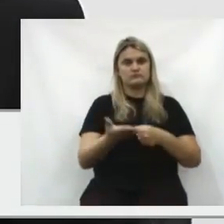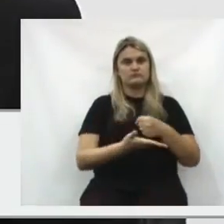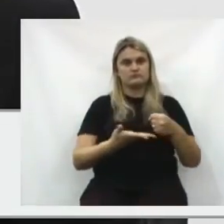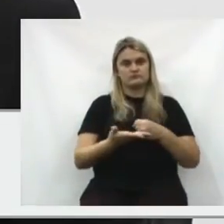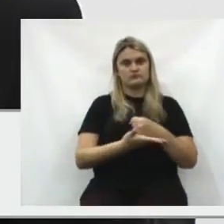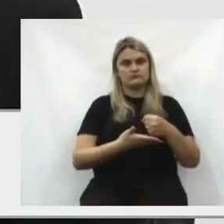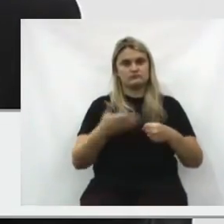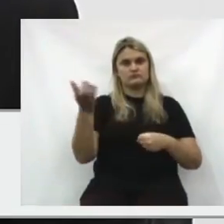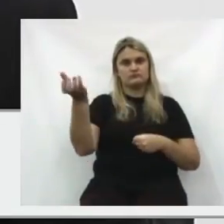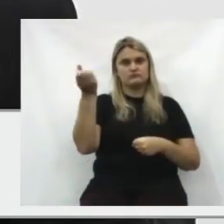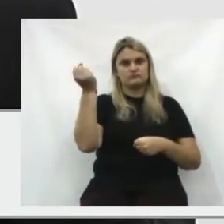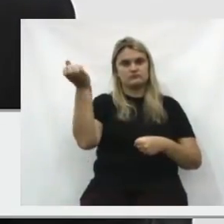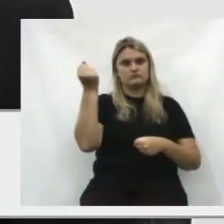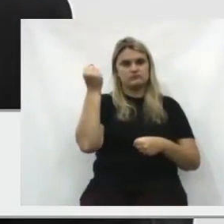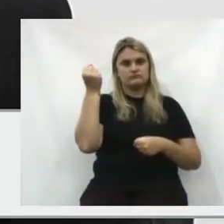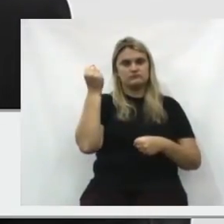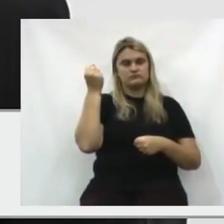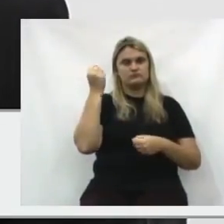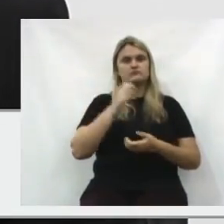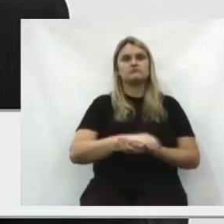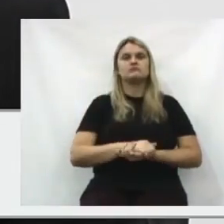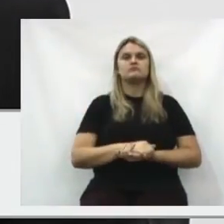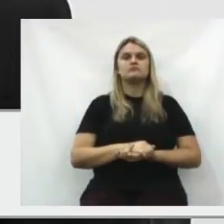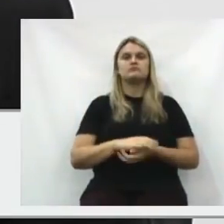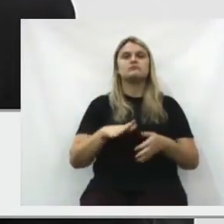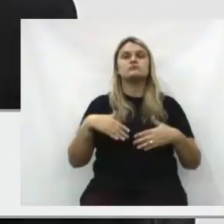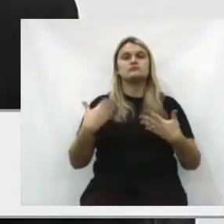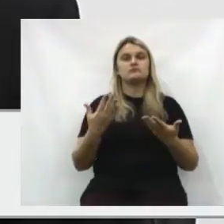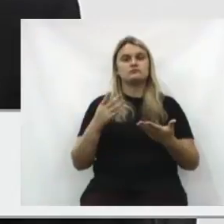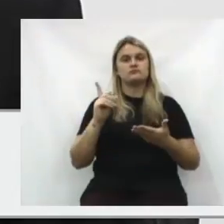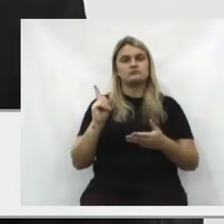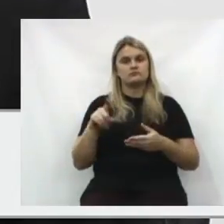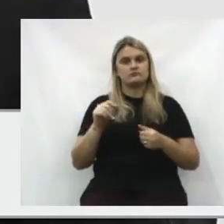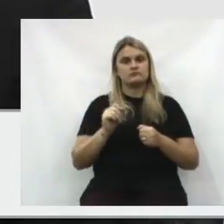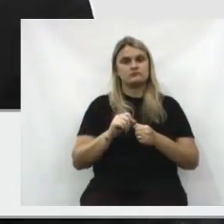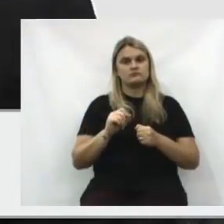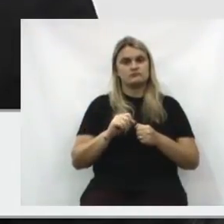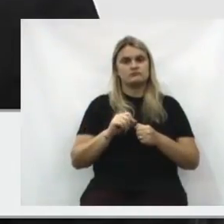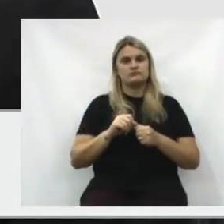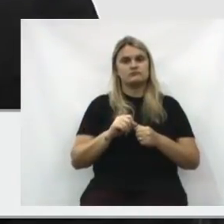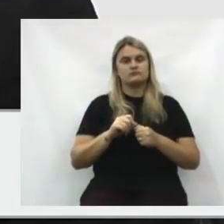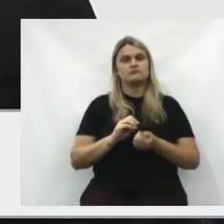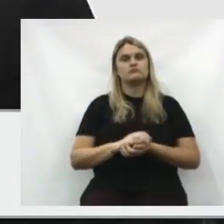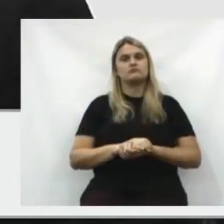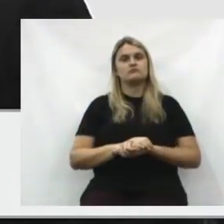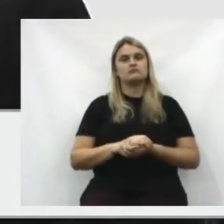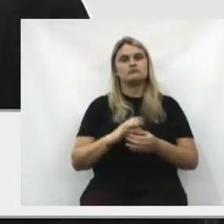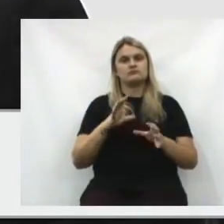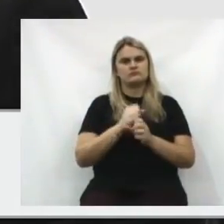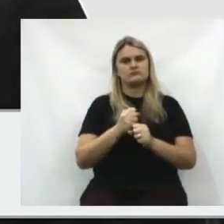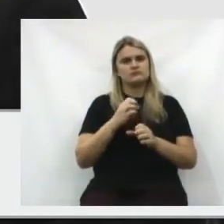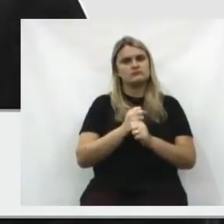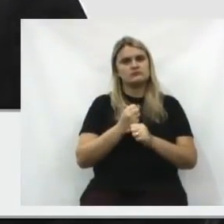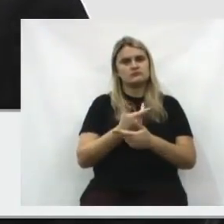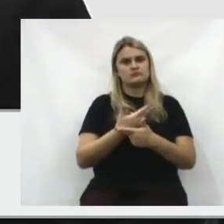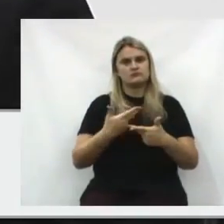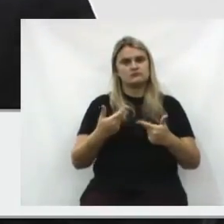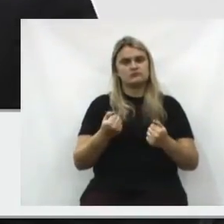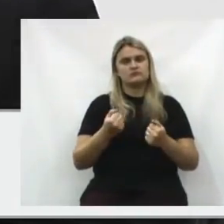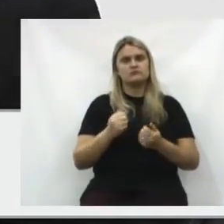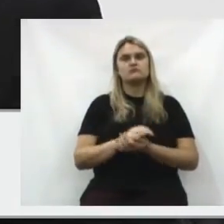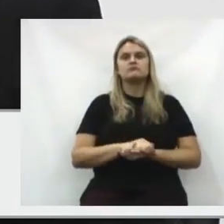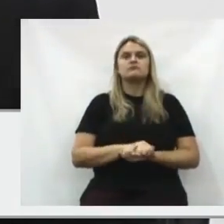receber o teto efetivo da aposentadoria. Quando foi feito